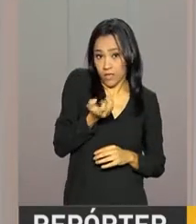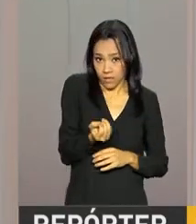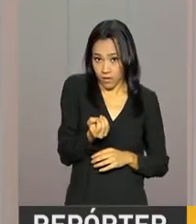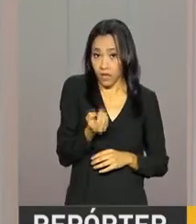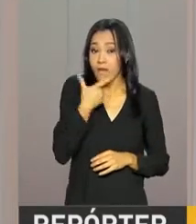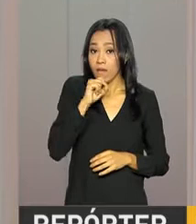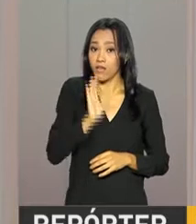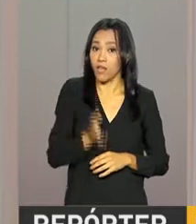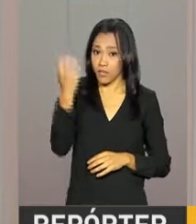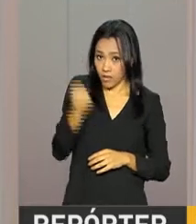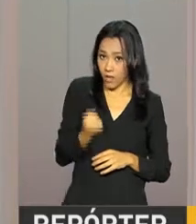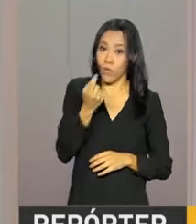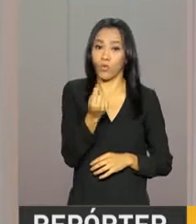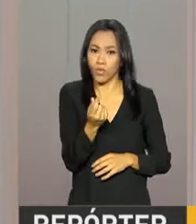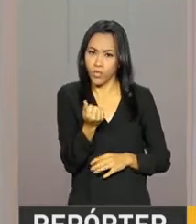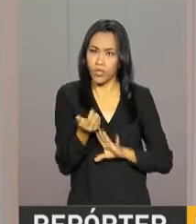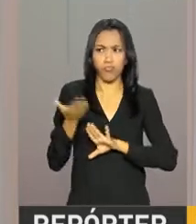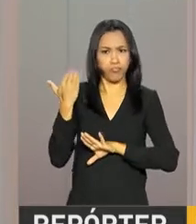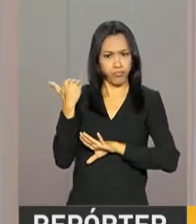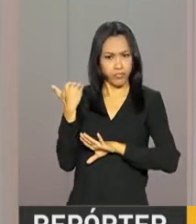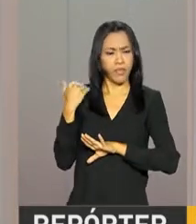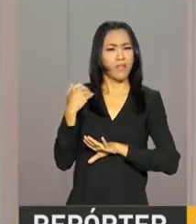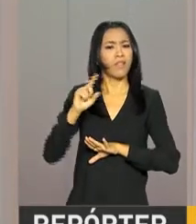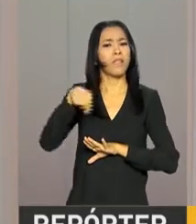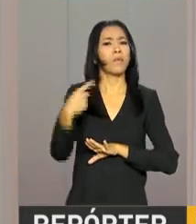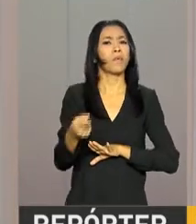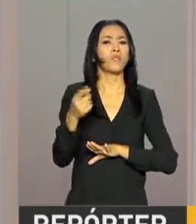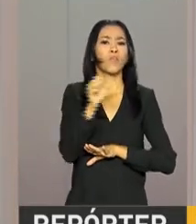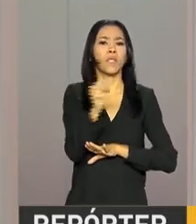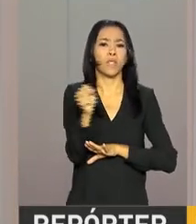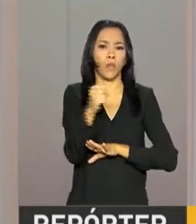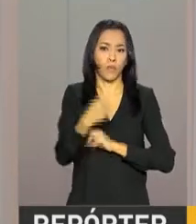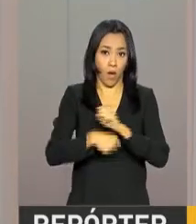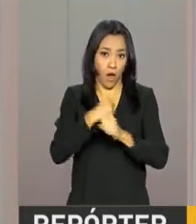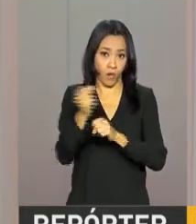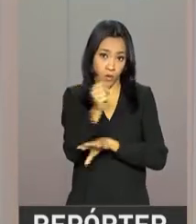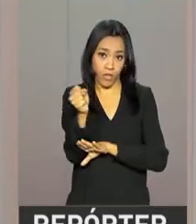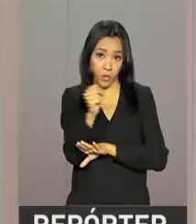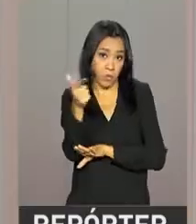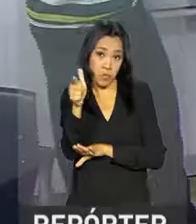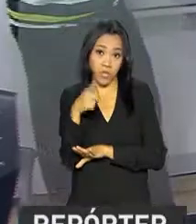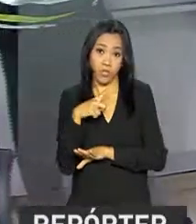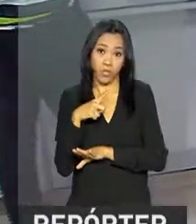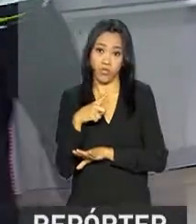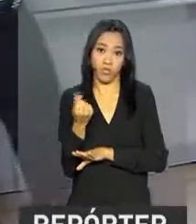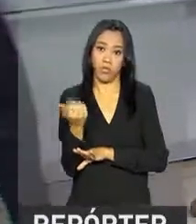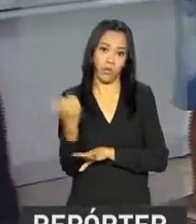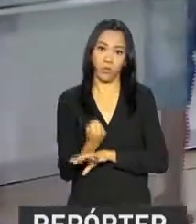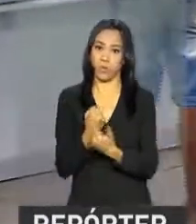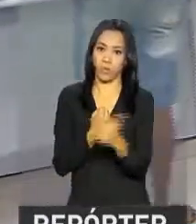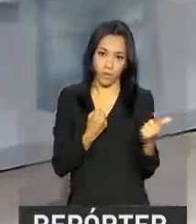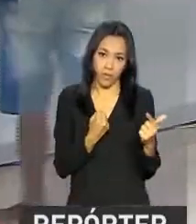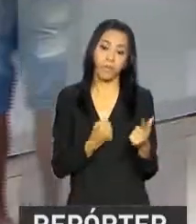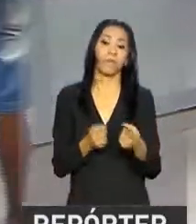já sacou esse recurso alguma vez depois de 1988 ele não vai ter mais solta por sua câmera foi a segunda redução